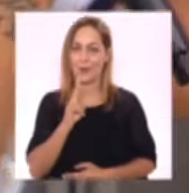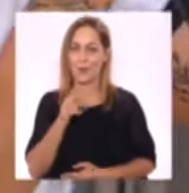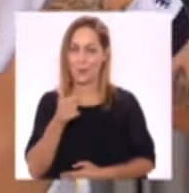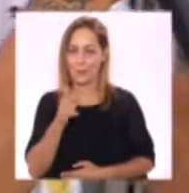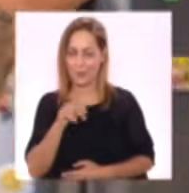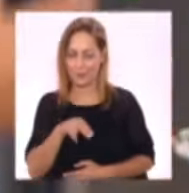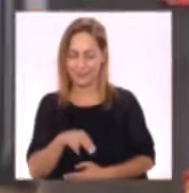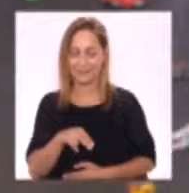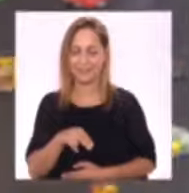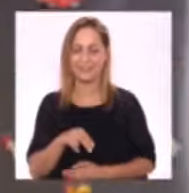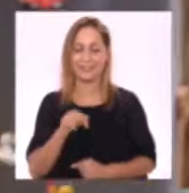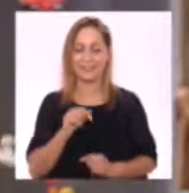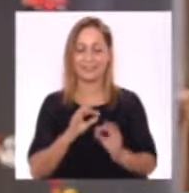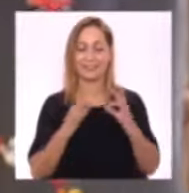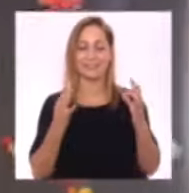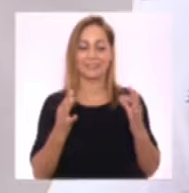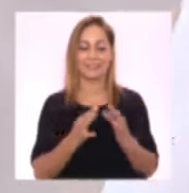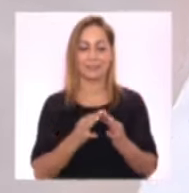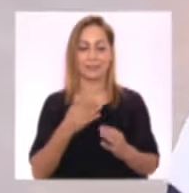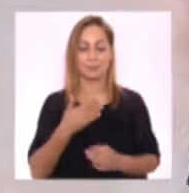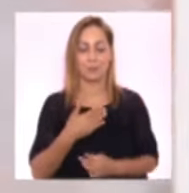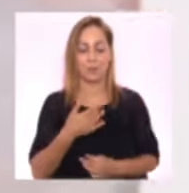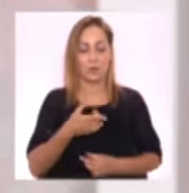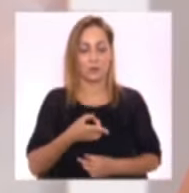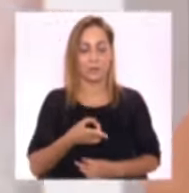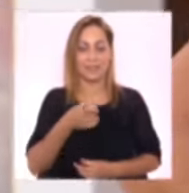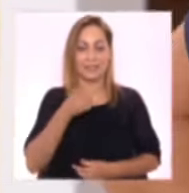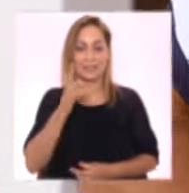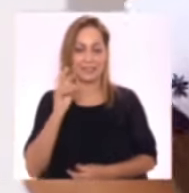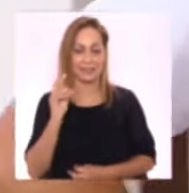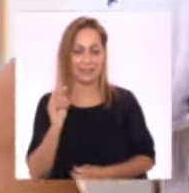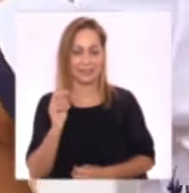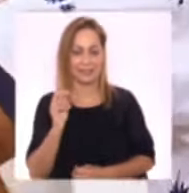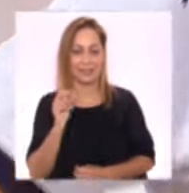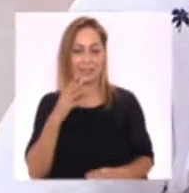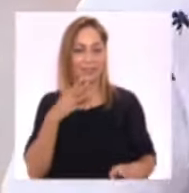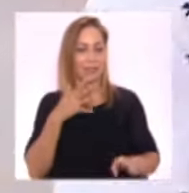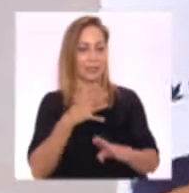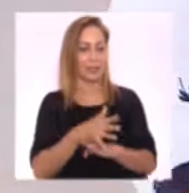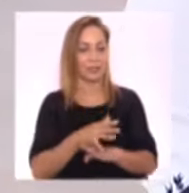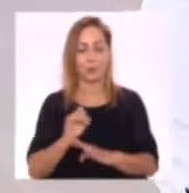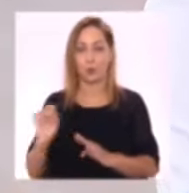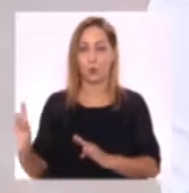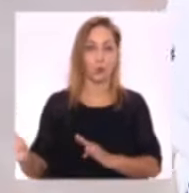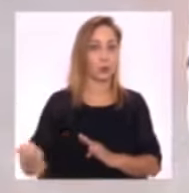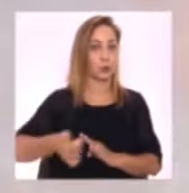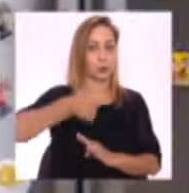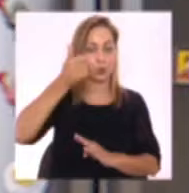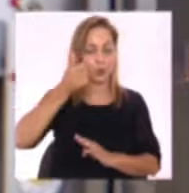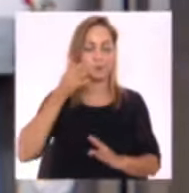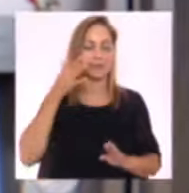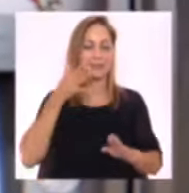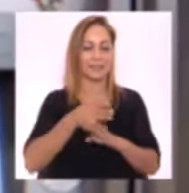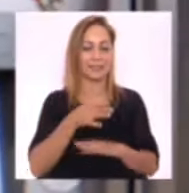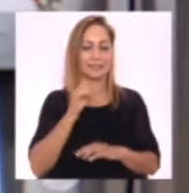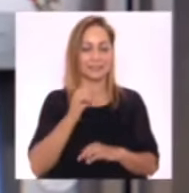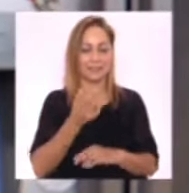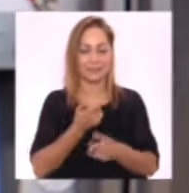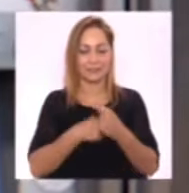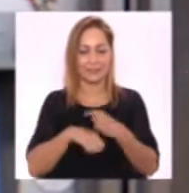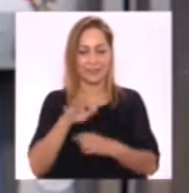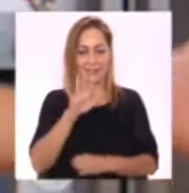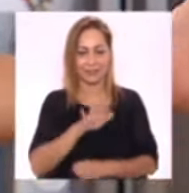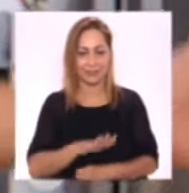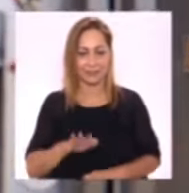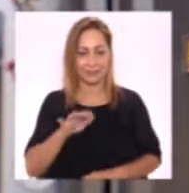vez. Ruben, neste disco, 1963, que entrou diretamente no top, não é verdade? Sim, entrou no top das vendas